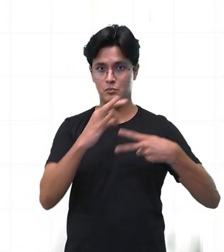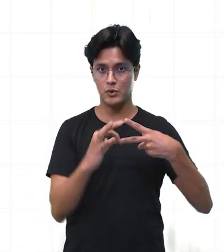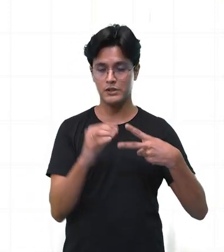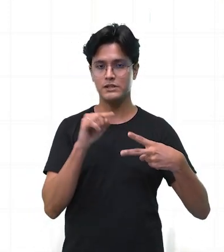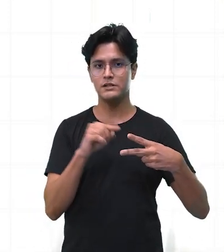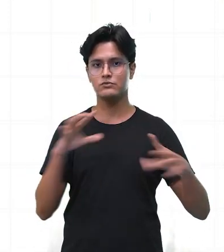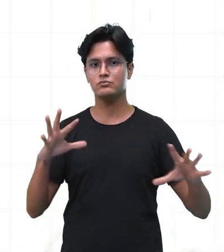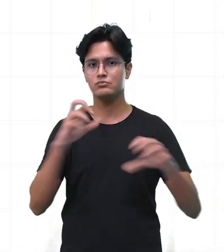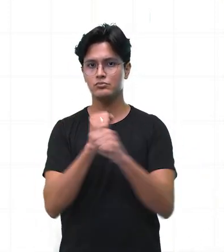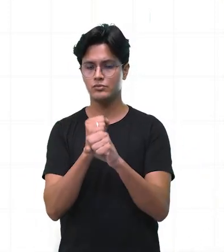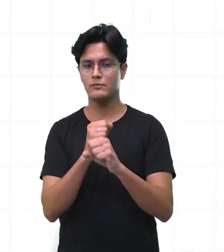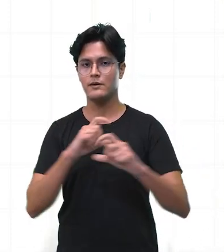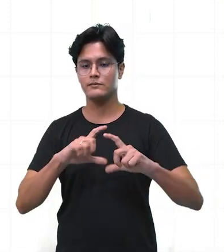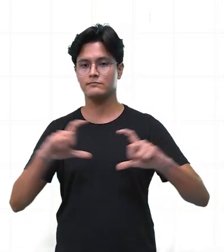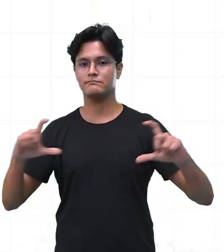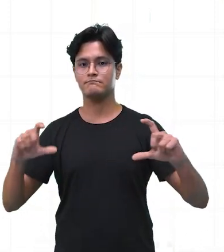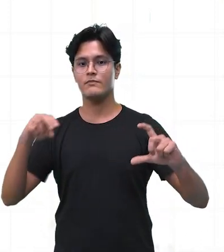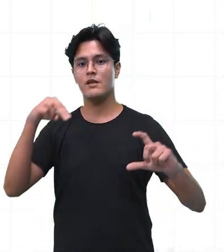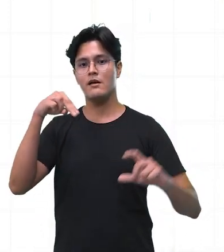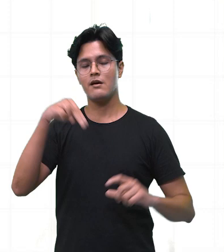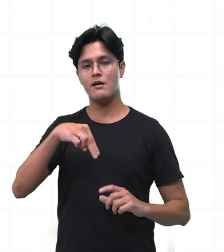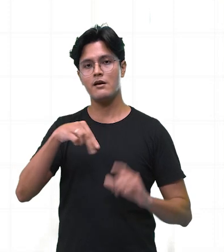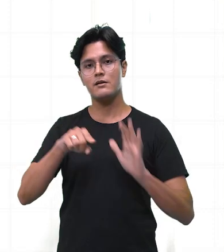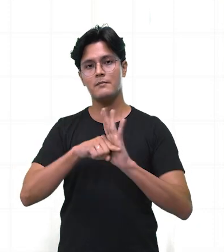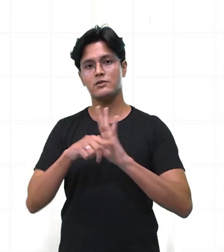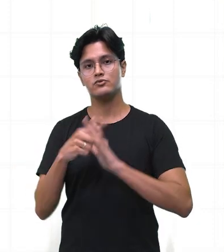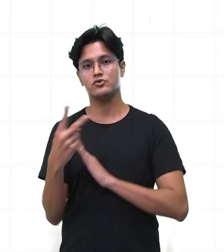menos 2 vezes 180.